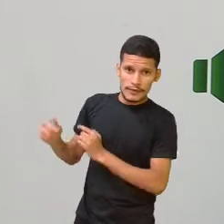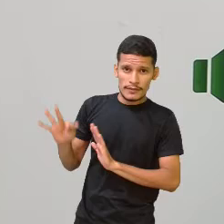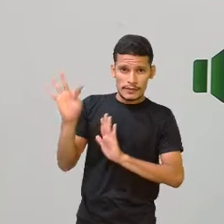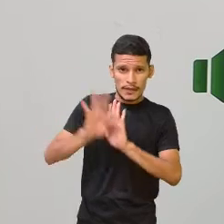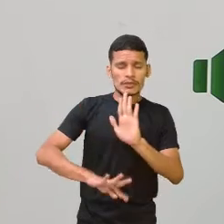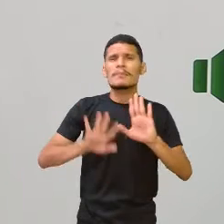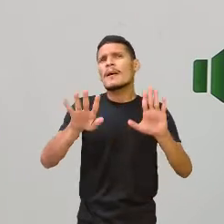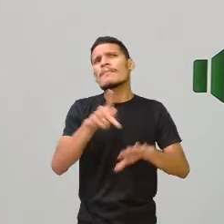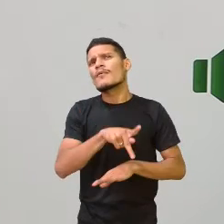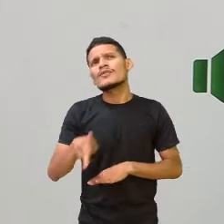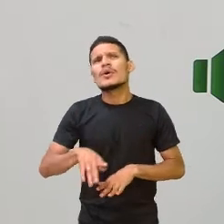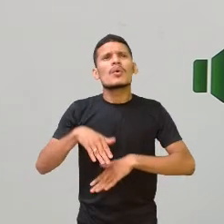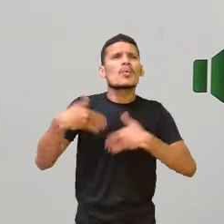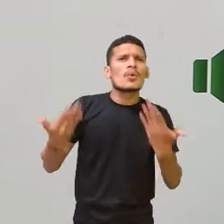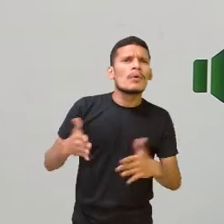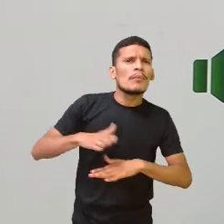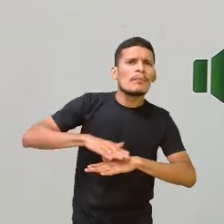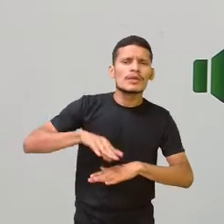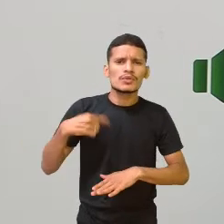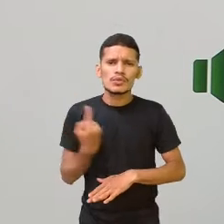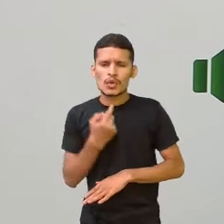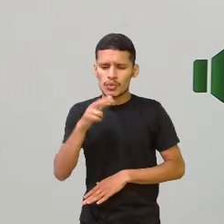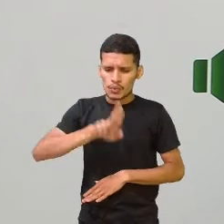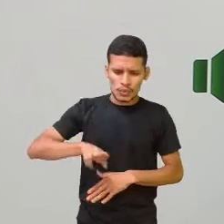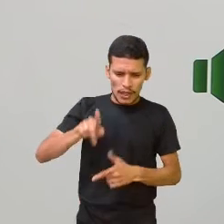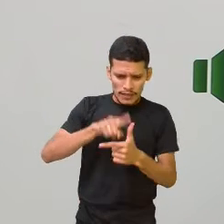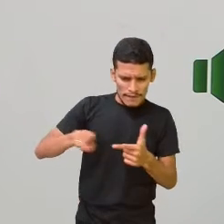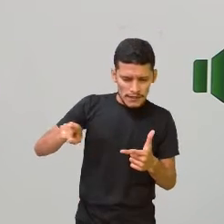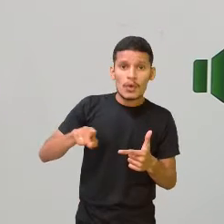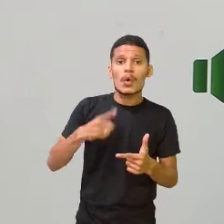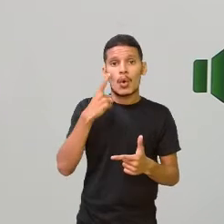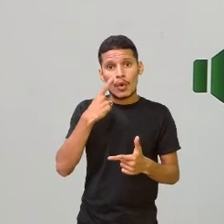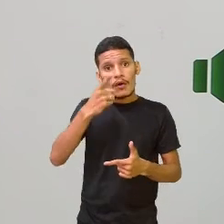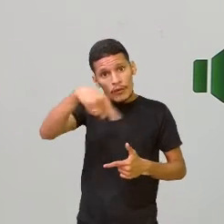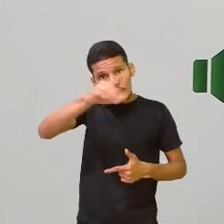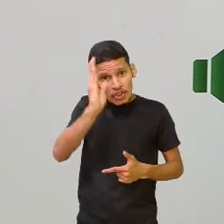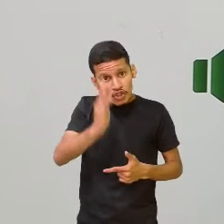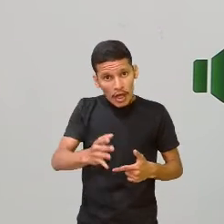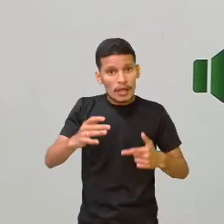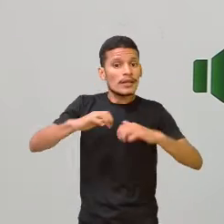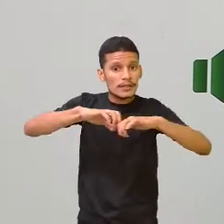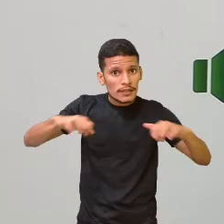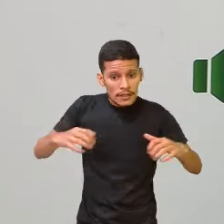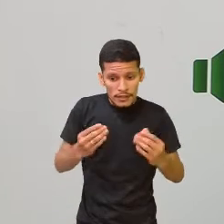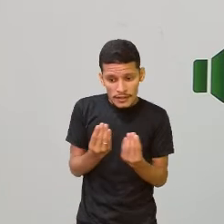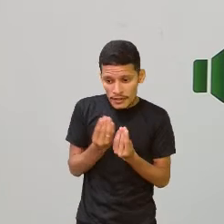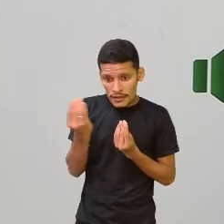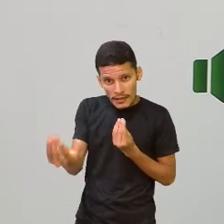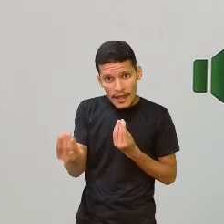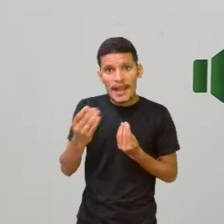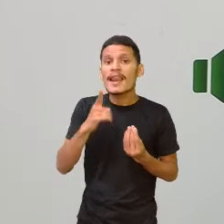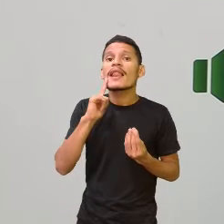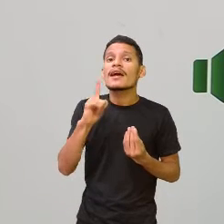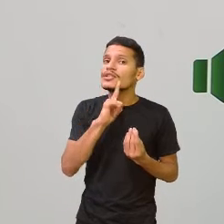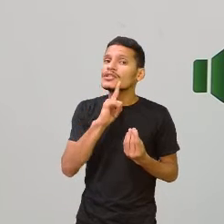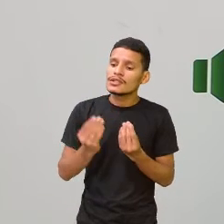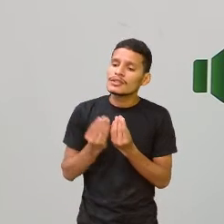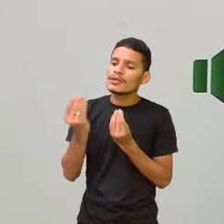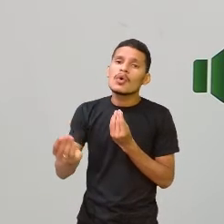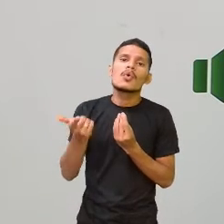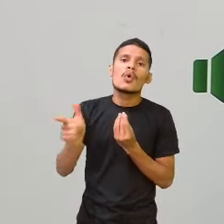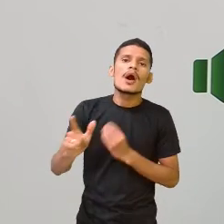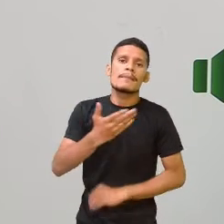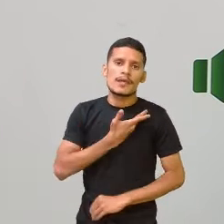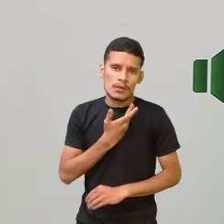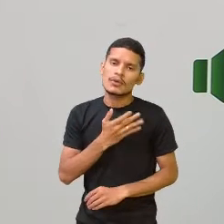Professor, em que situação a gente utiliza a divisão? Você já dividiu o lanche com algum amiguinho seu? Tenho certeza que sim,